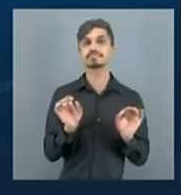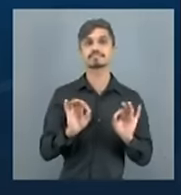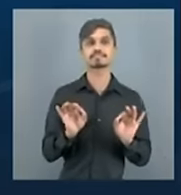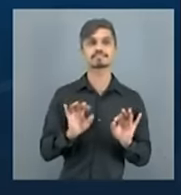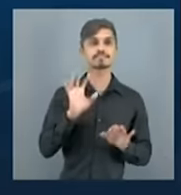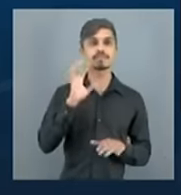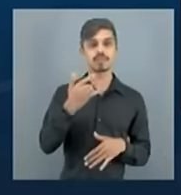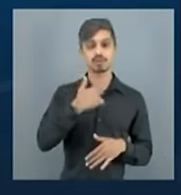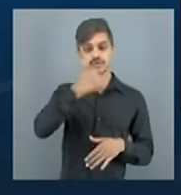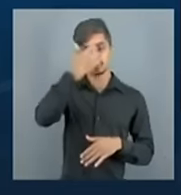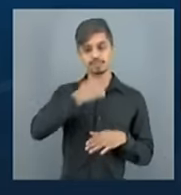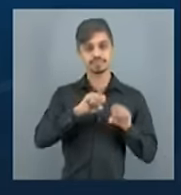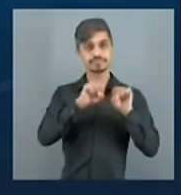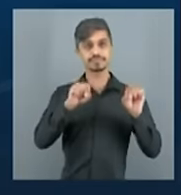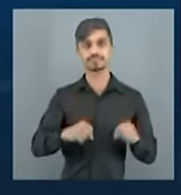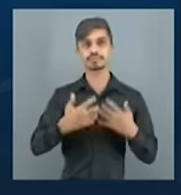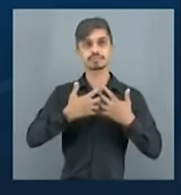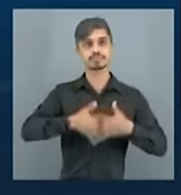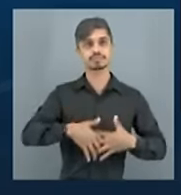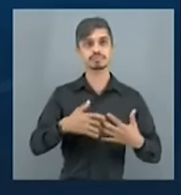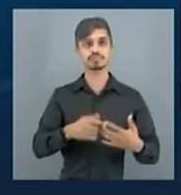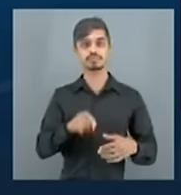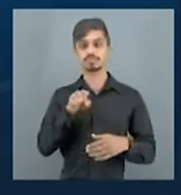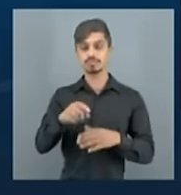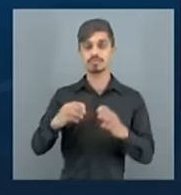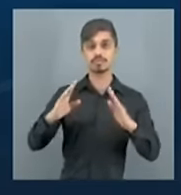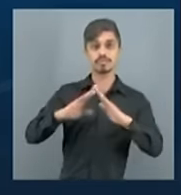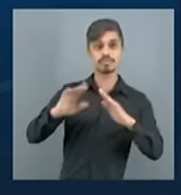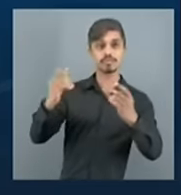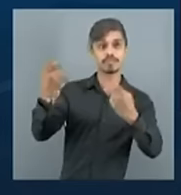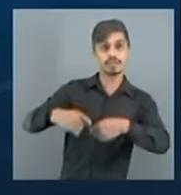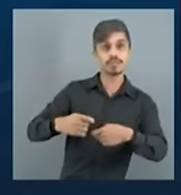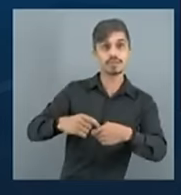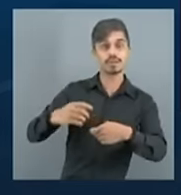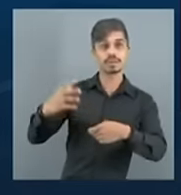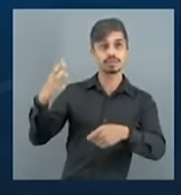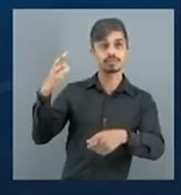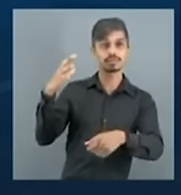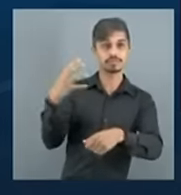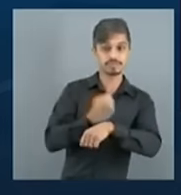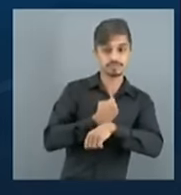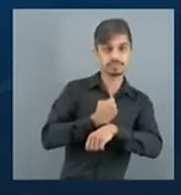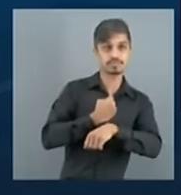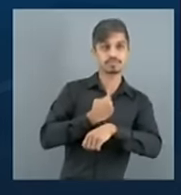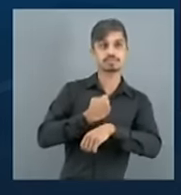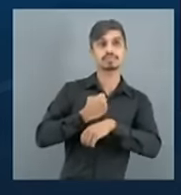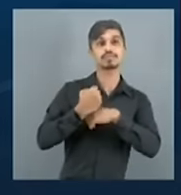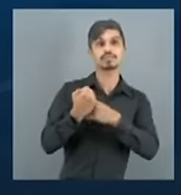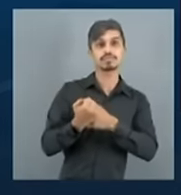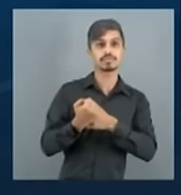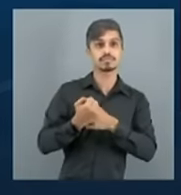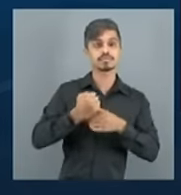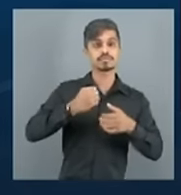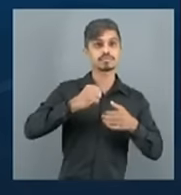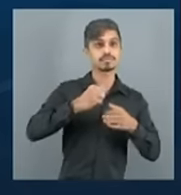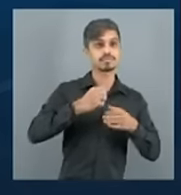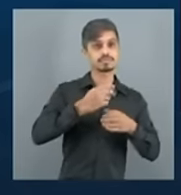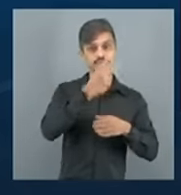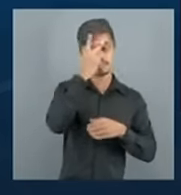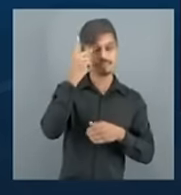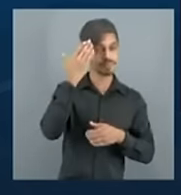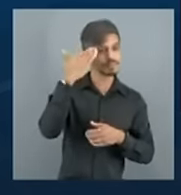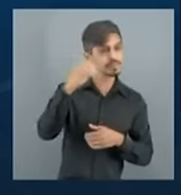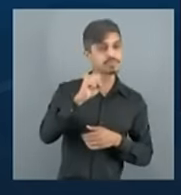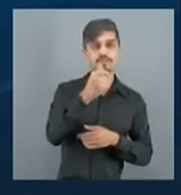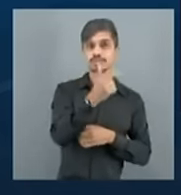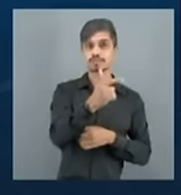eu sou máquina. Simplesmente a casa de aposta toma e acaba com muita vida aí de pessoas que não têm sabedoria para lidar